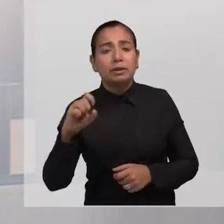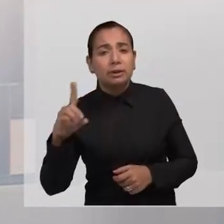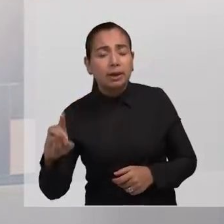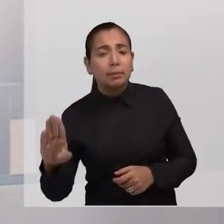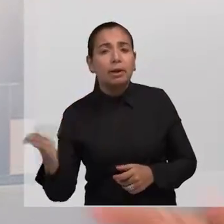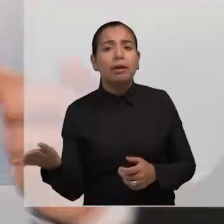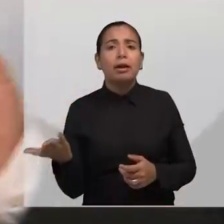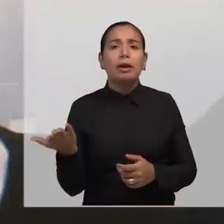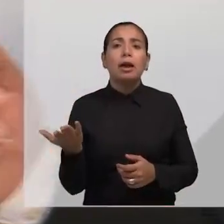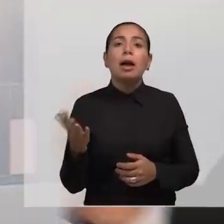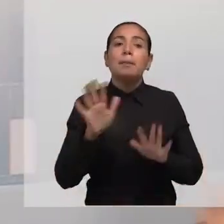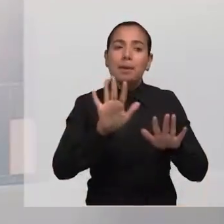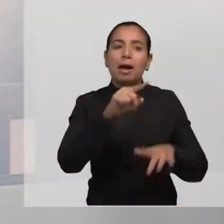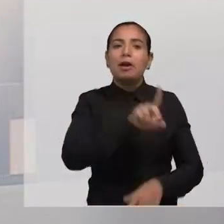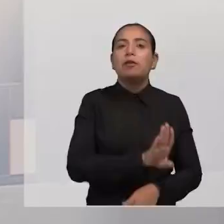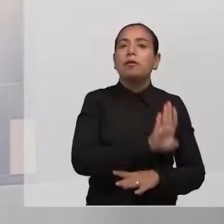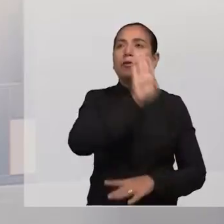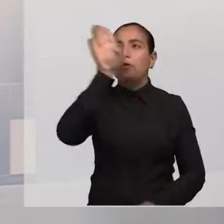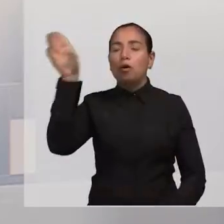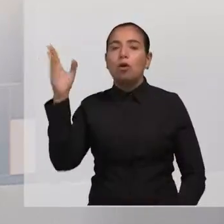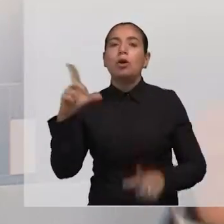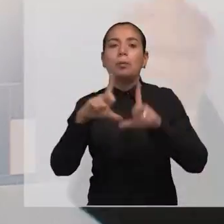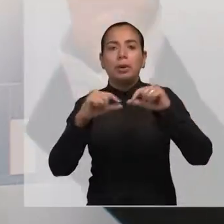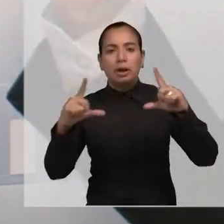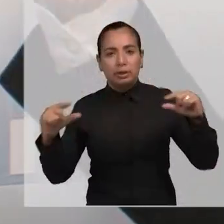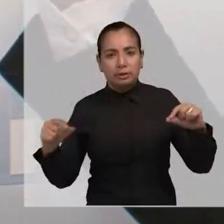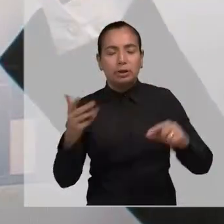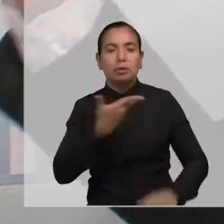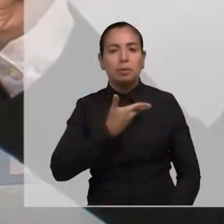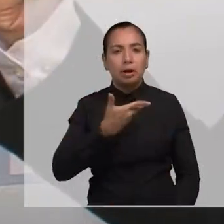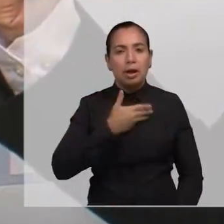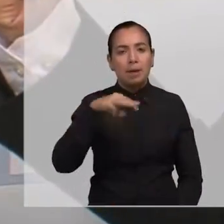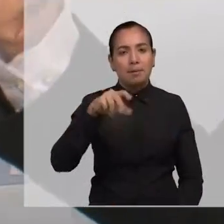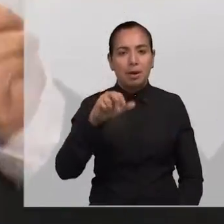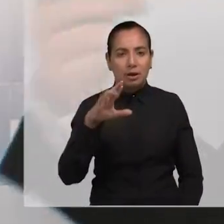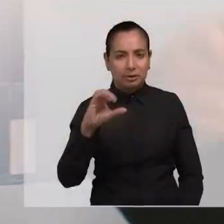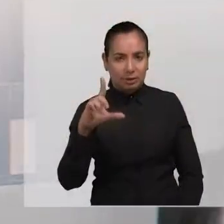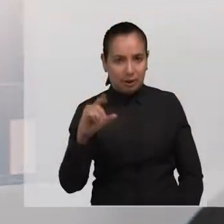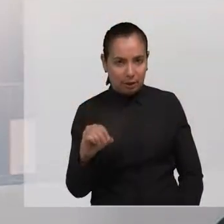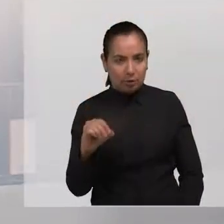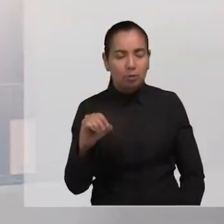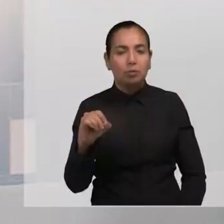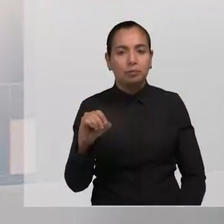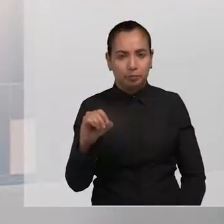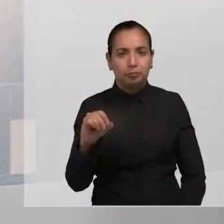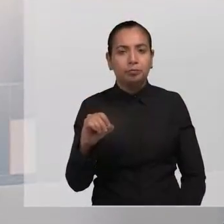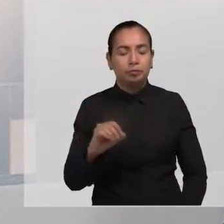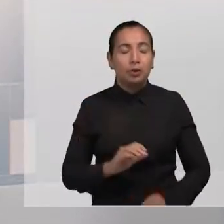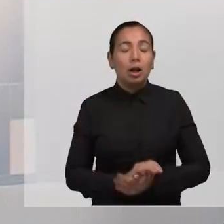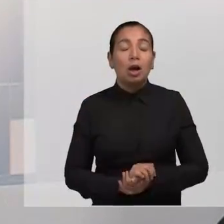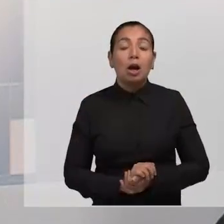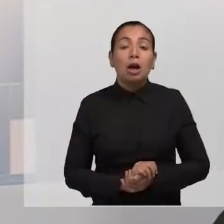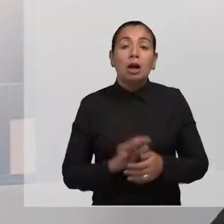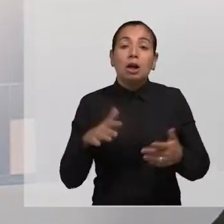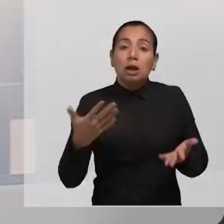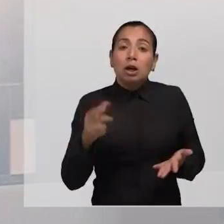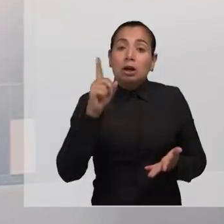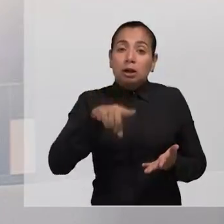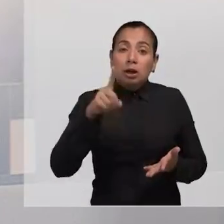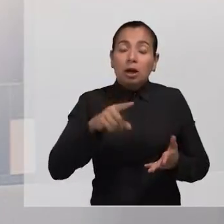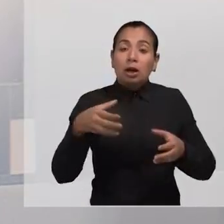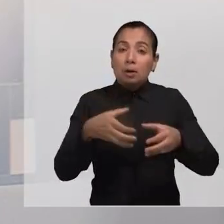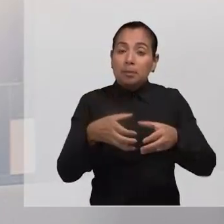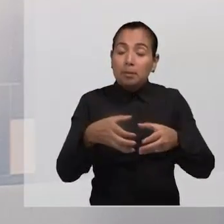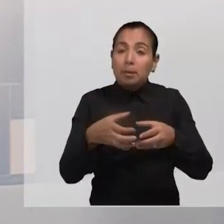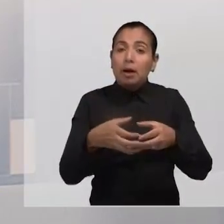ele levou para lá Roberto Mesquita, depois chegou Vitor Valim. O Vaidon saiu do DEM e foi